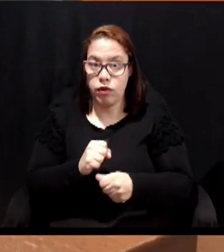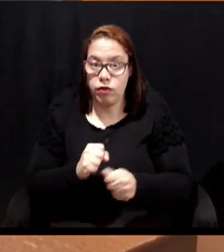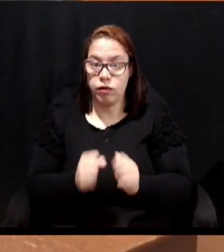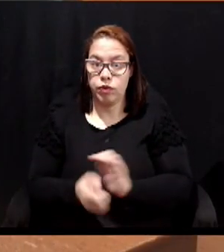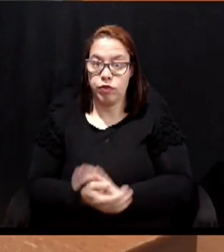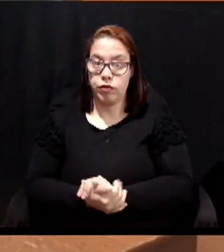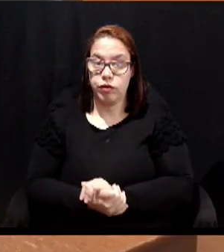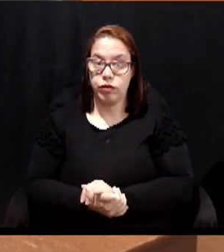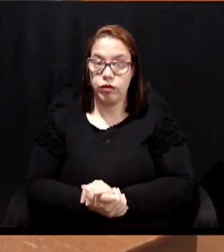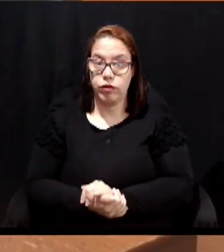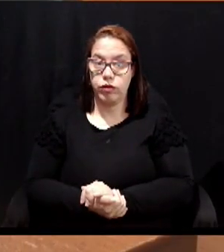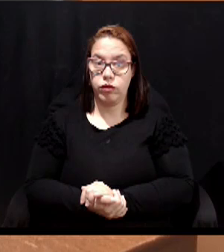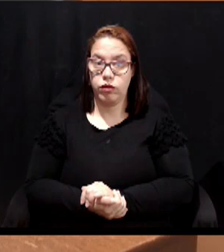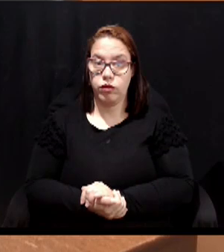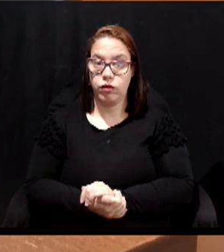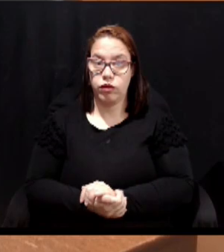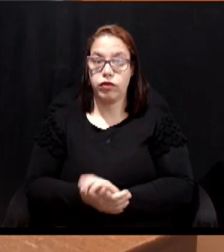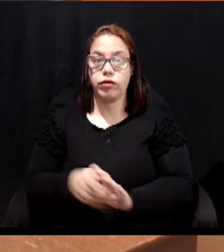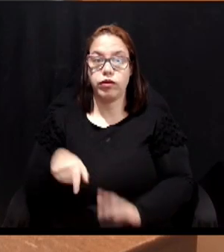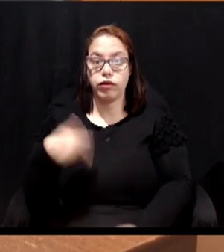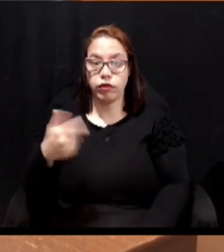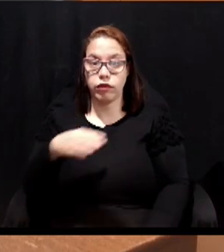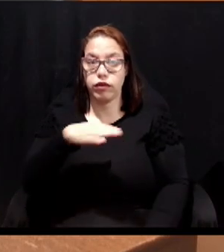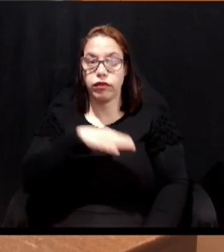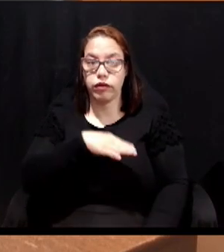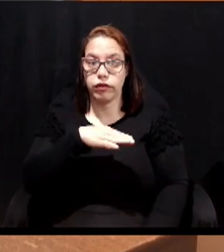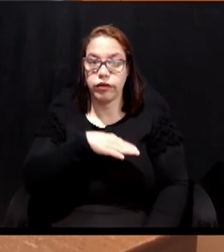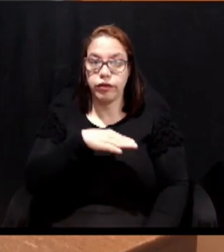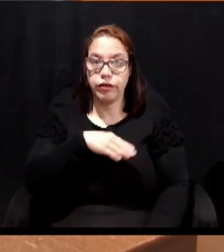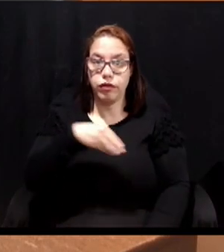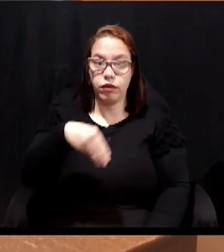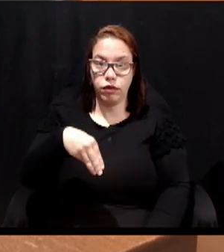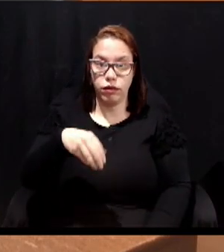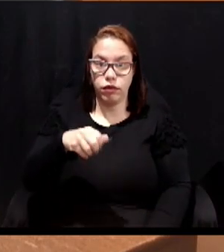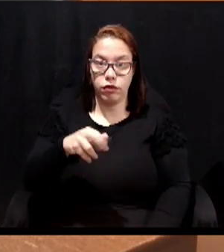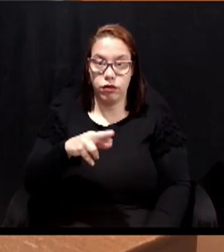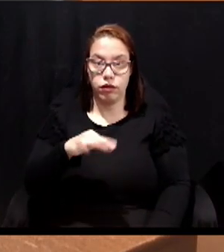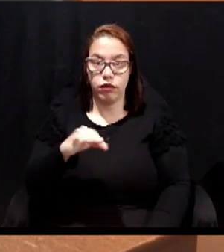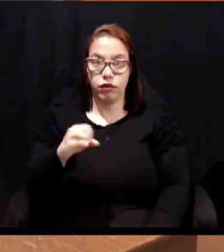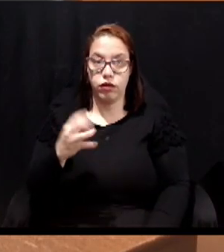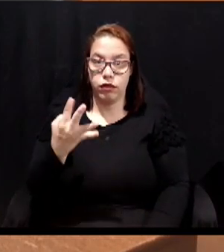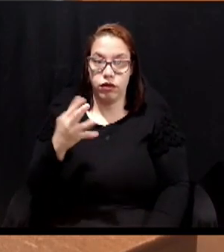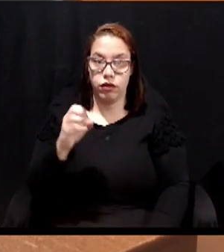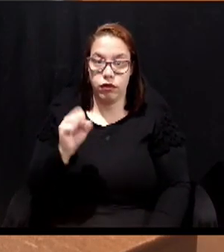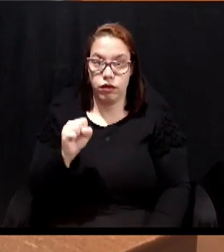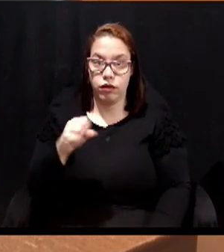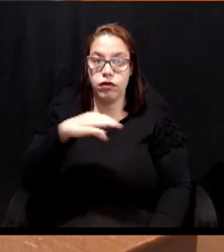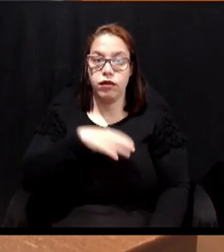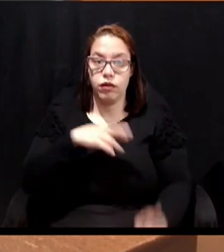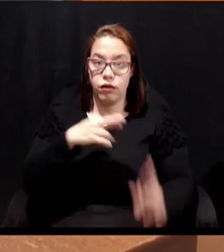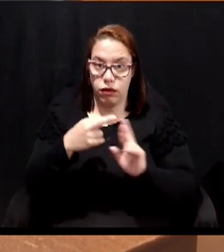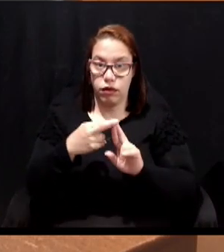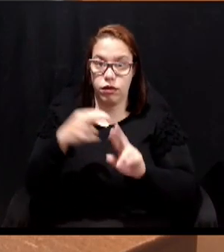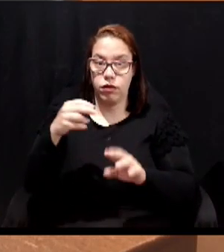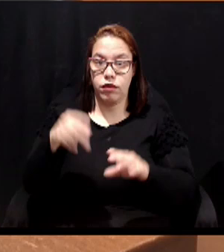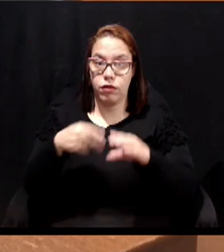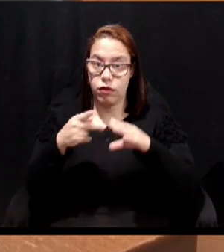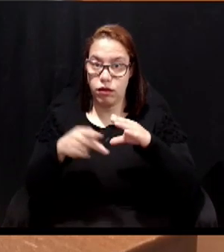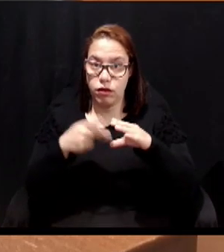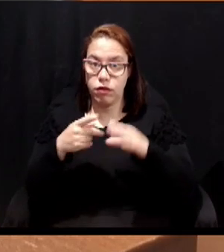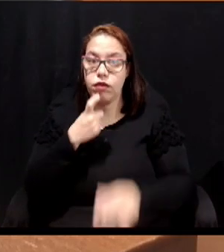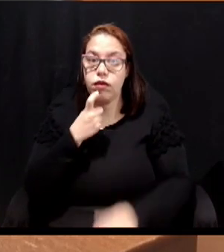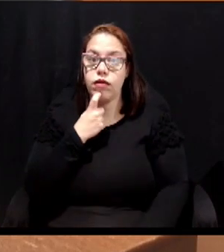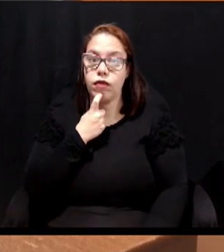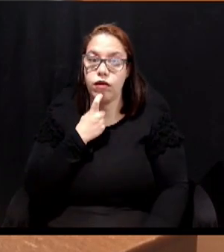até mesmo com as outras cidades, né? O Márcio trouxe que são 48 cidades que são representadas aqui na Câmara de Comércio de Campinas e